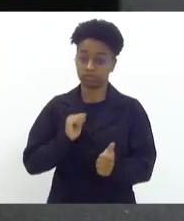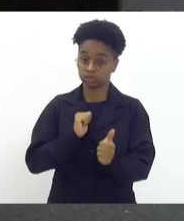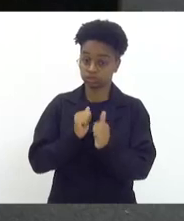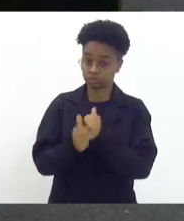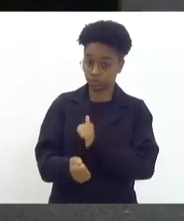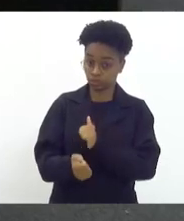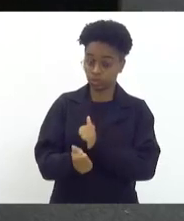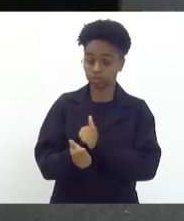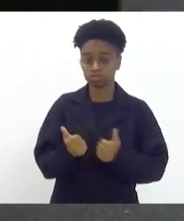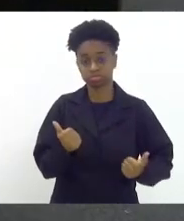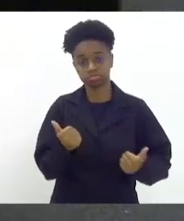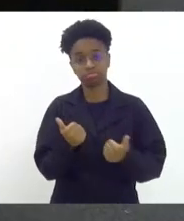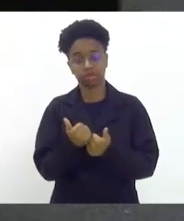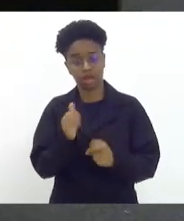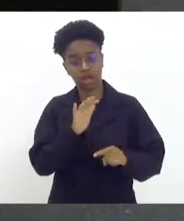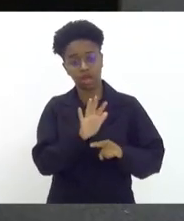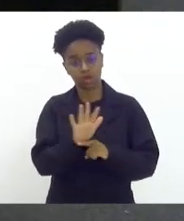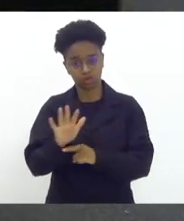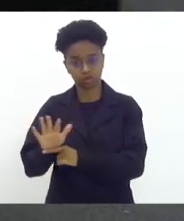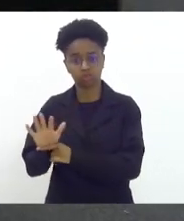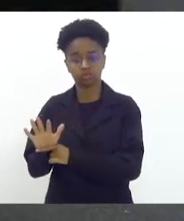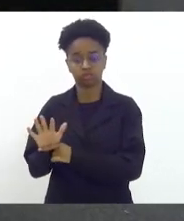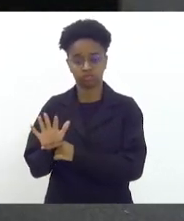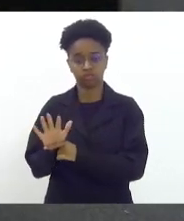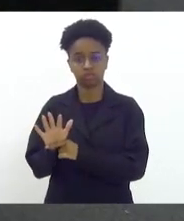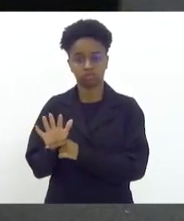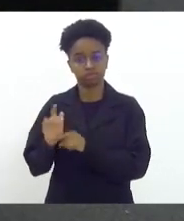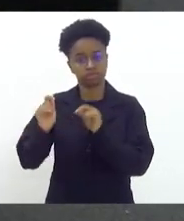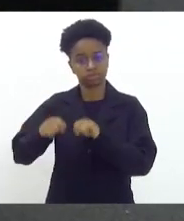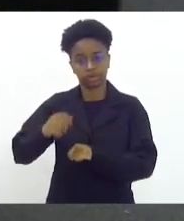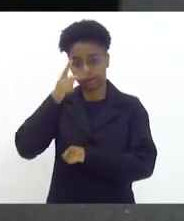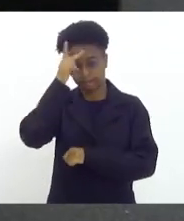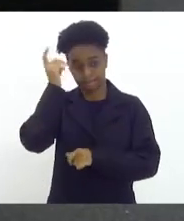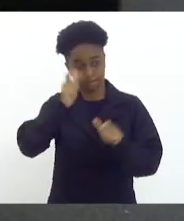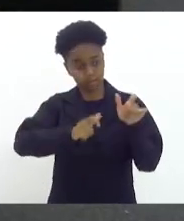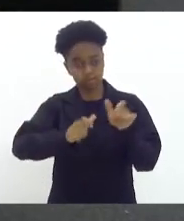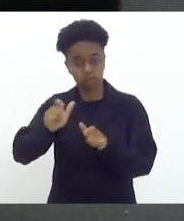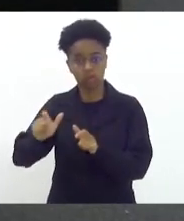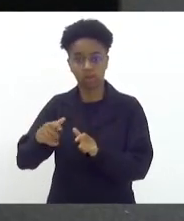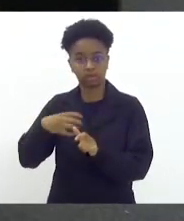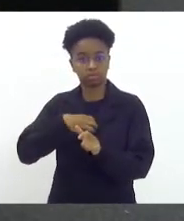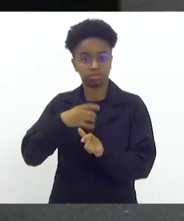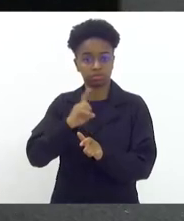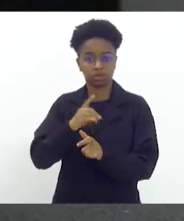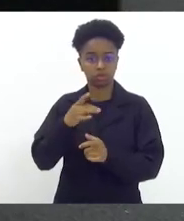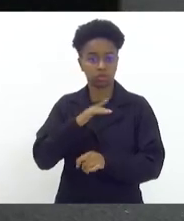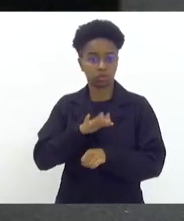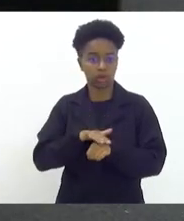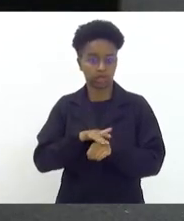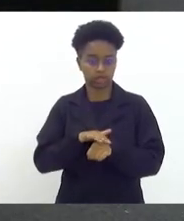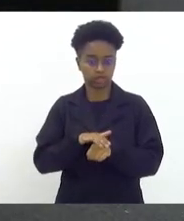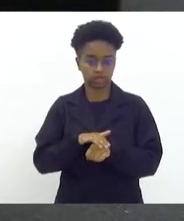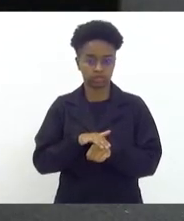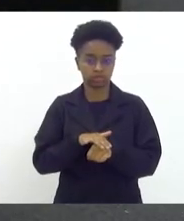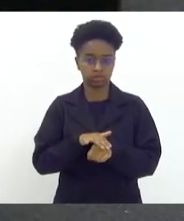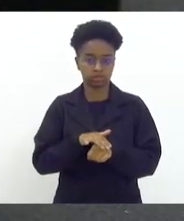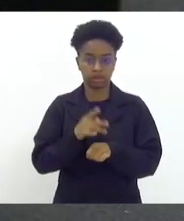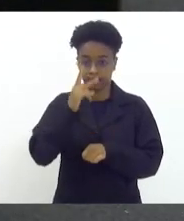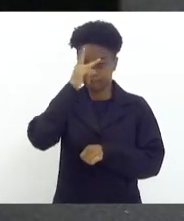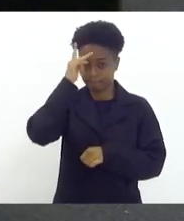Sport contribui para que as pessoas não fiquem doentes que não